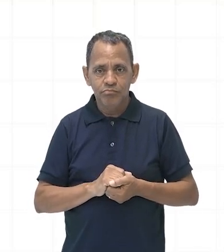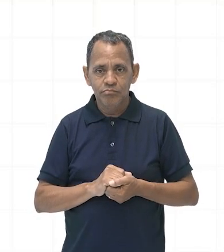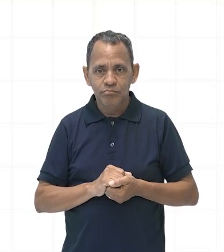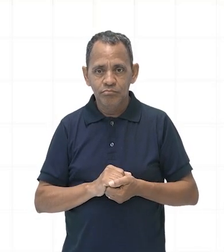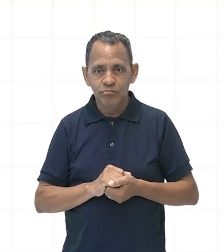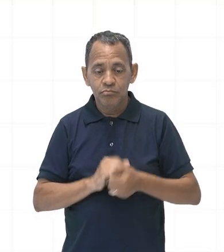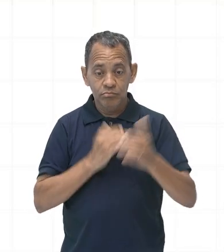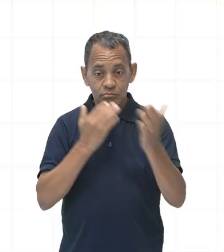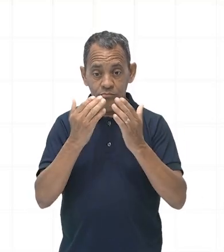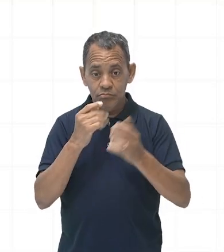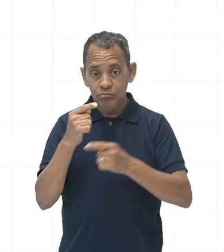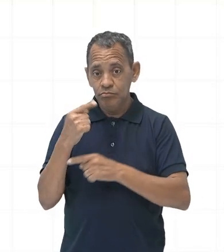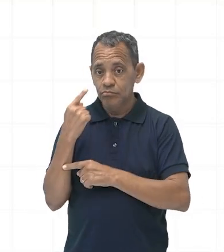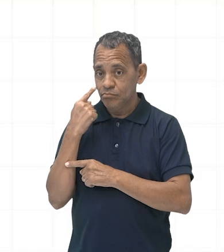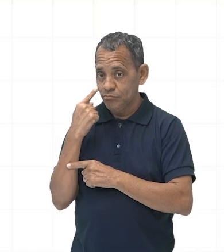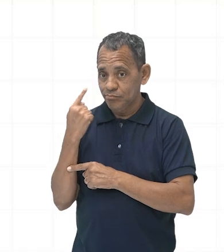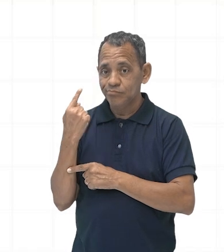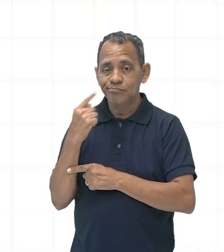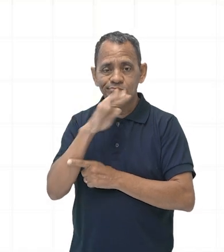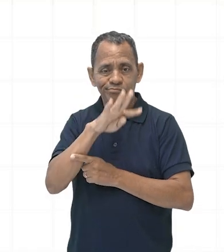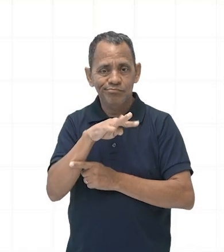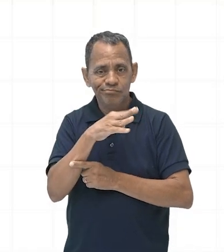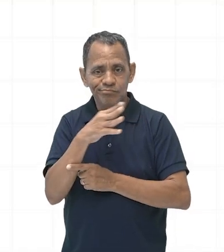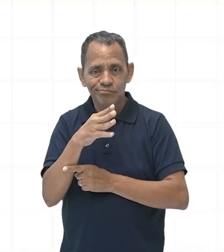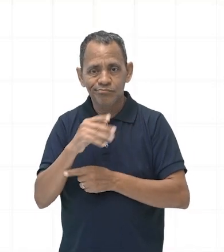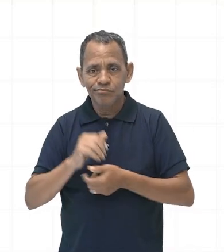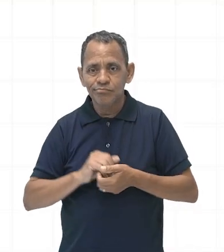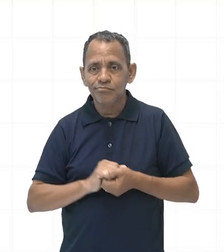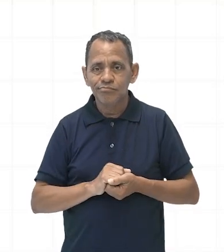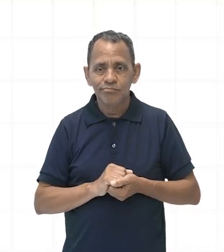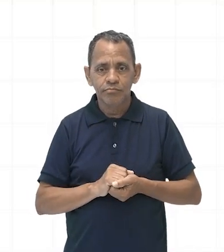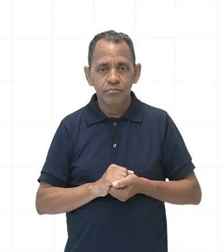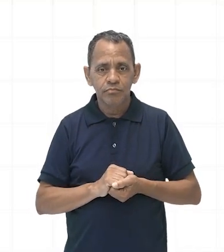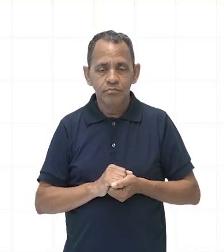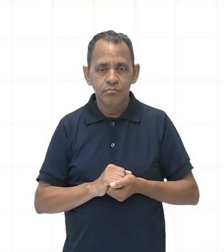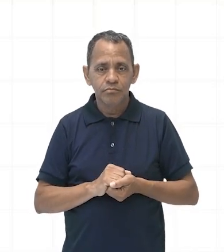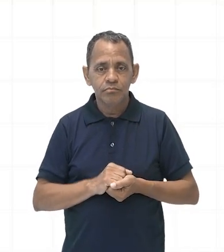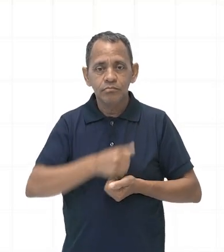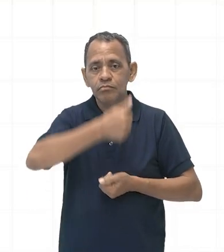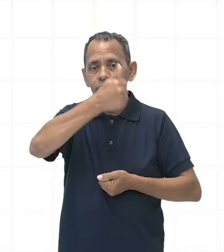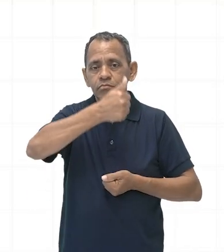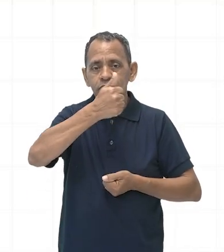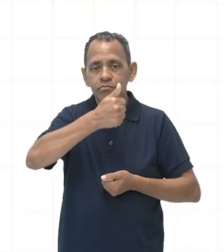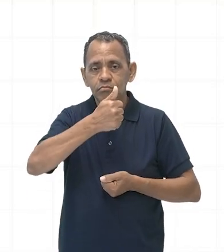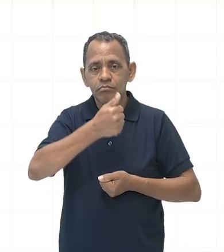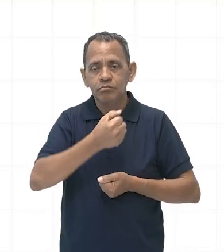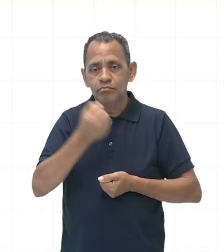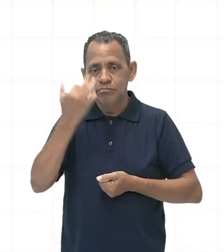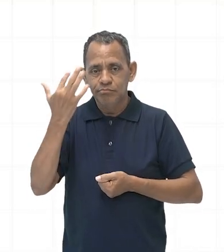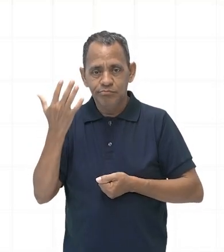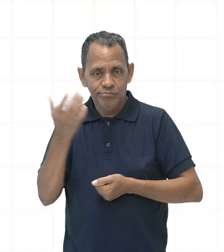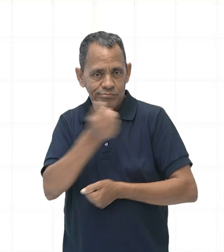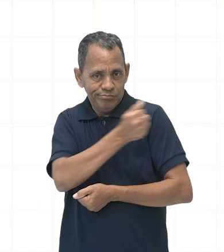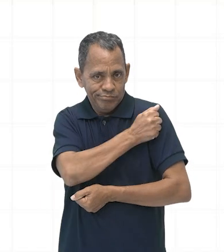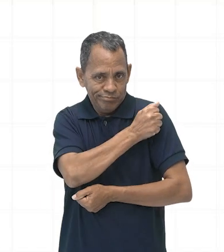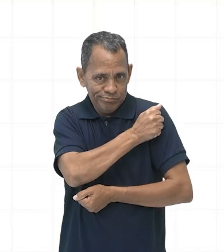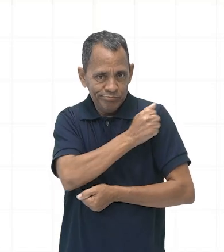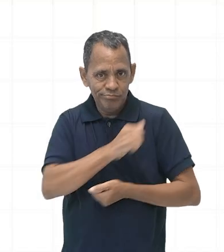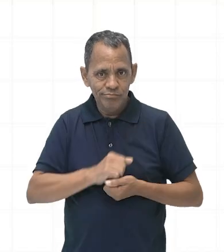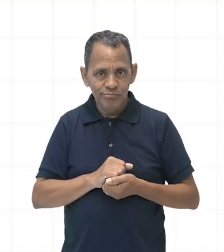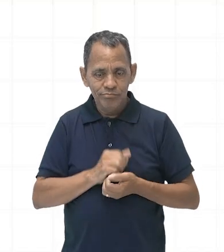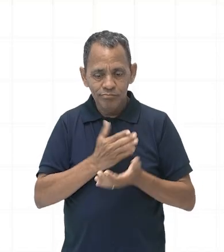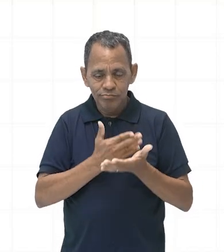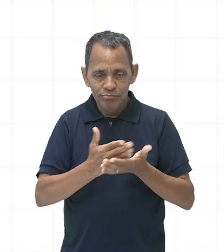bem? Então, nós temos aqui, vamos fazer a nossa tabelinha. Primeiro, o número de alunos.